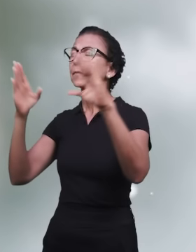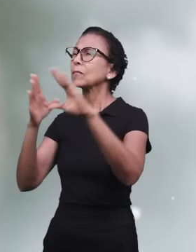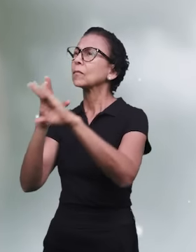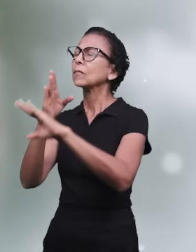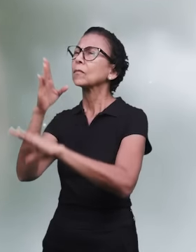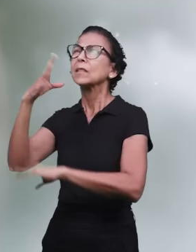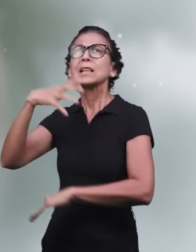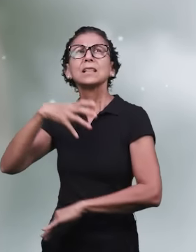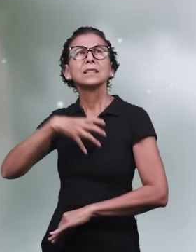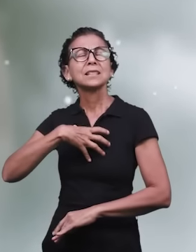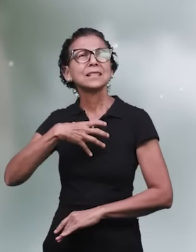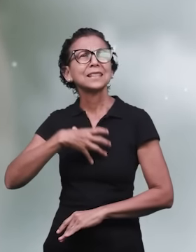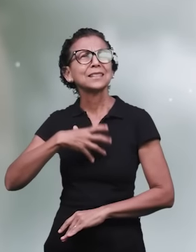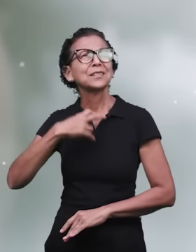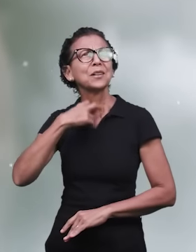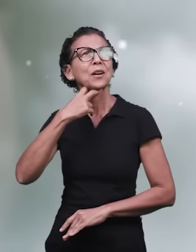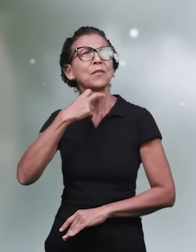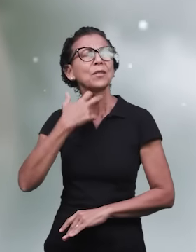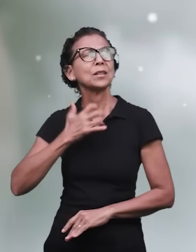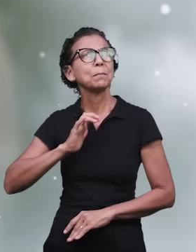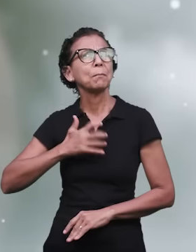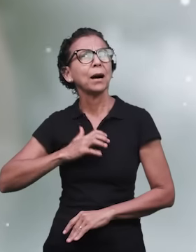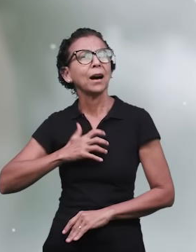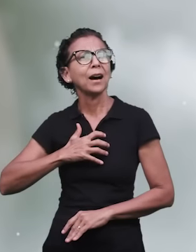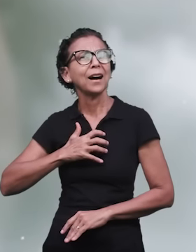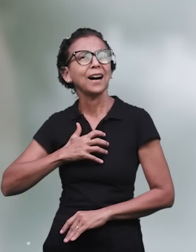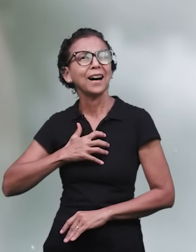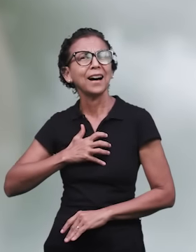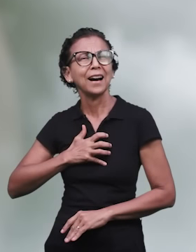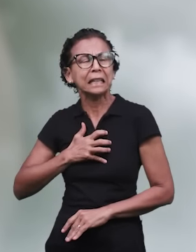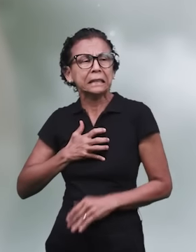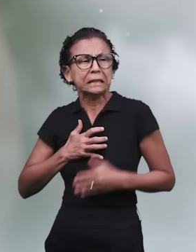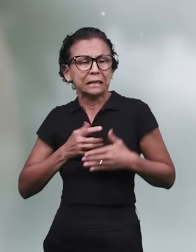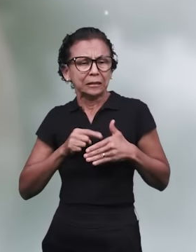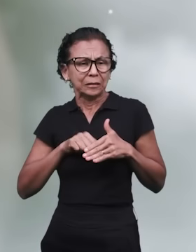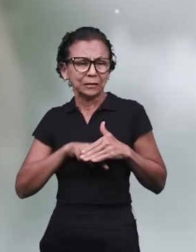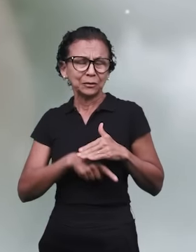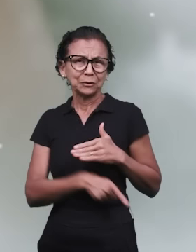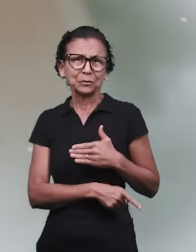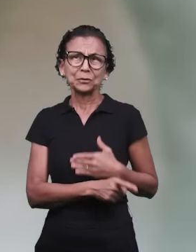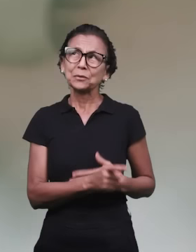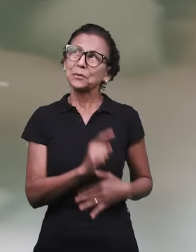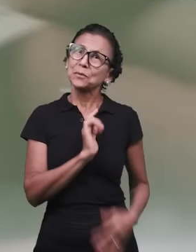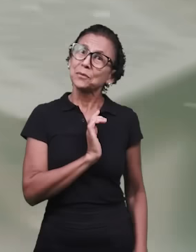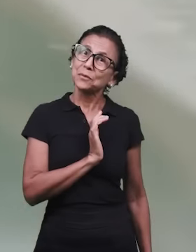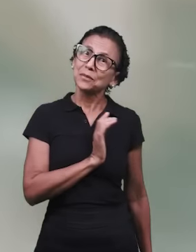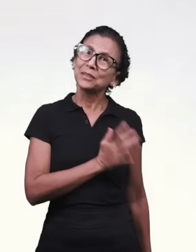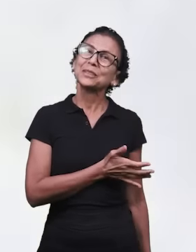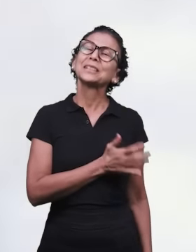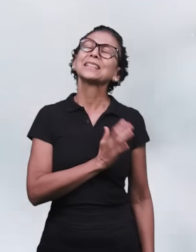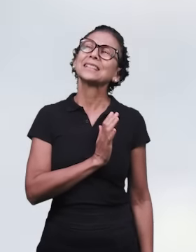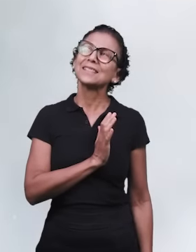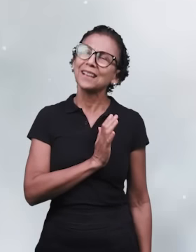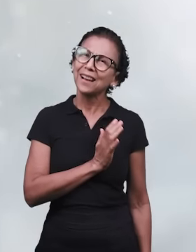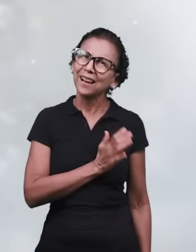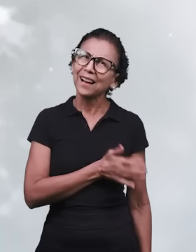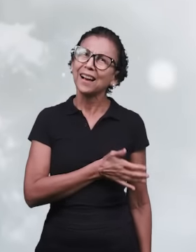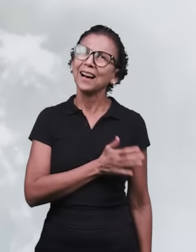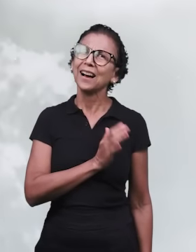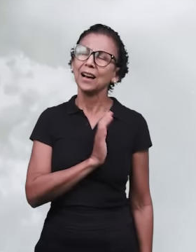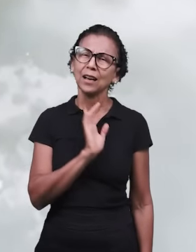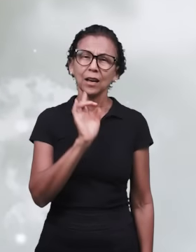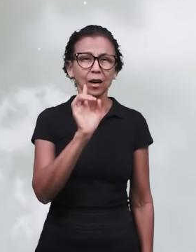falou baixinho, no fundo do coração: